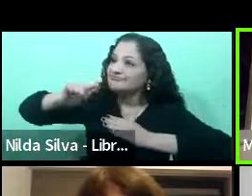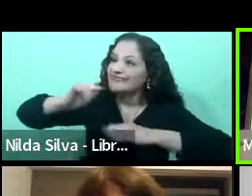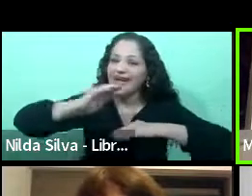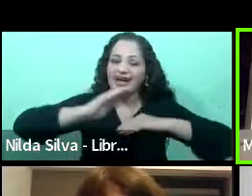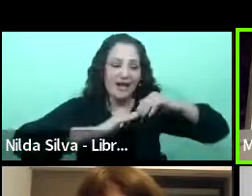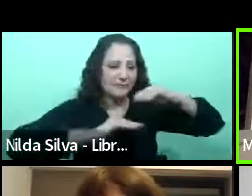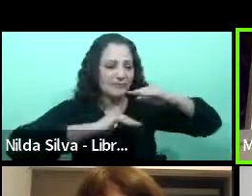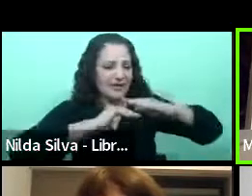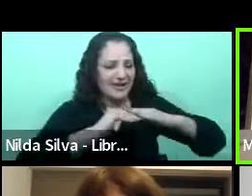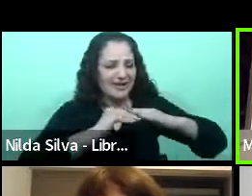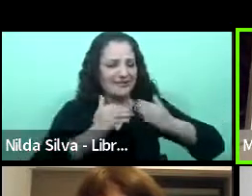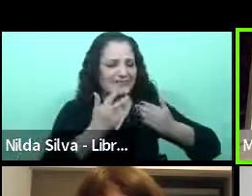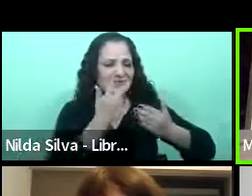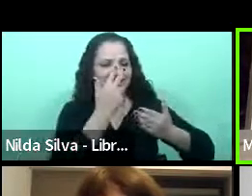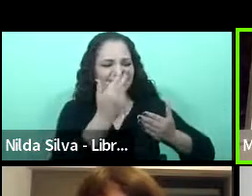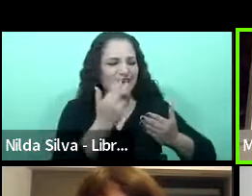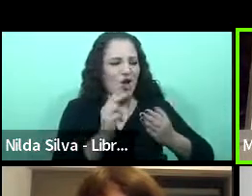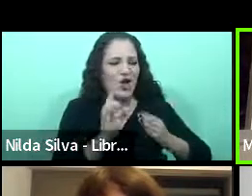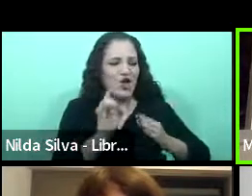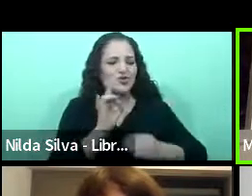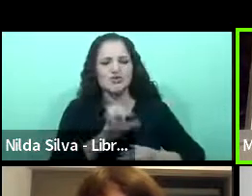uma simulação, às vezes.